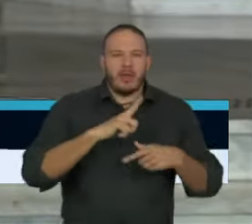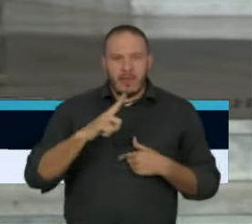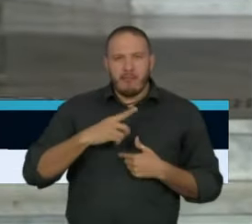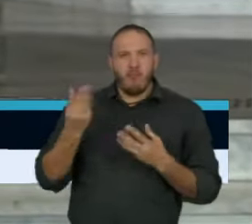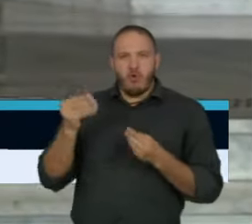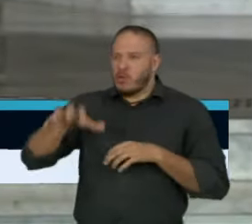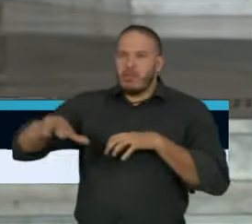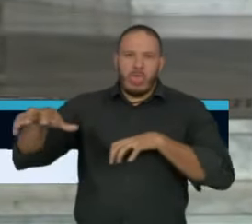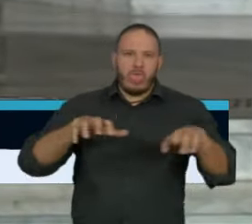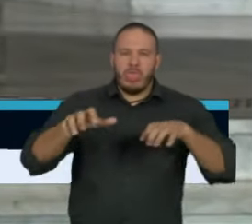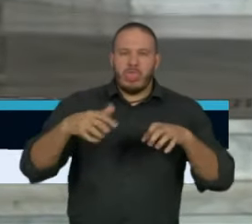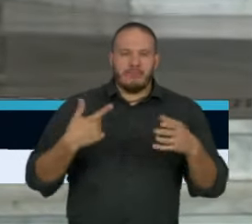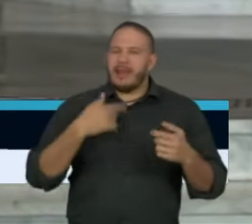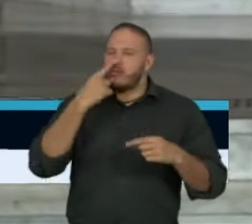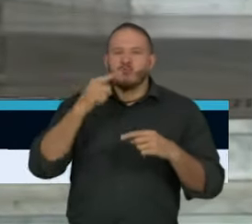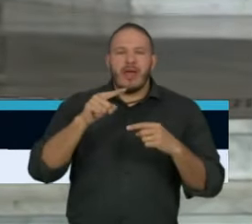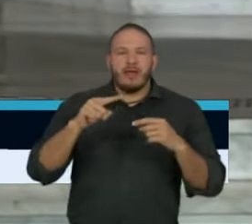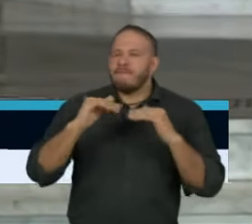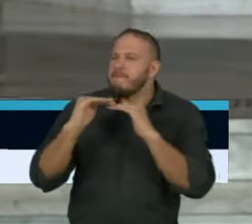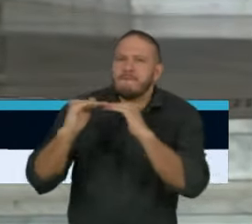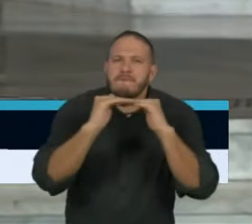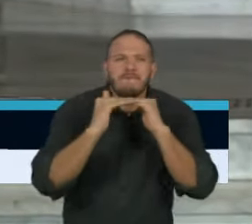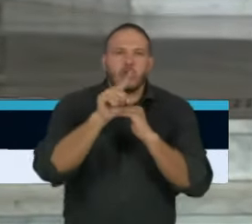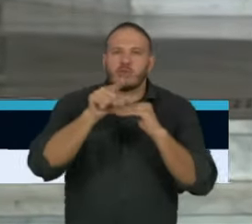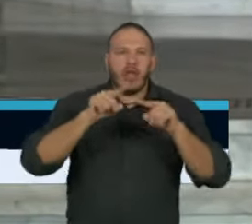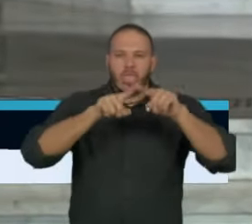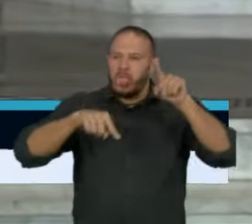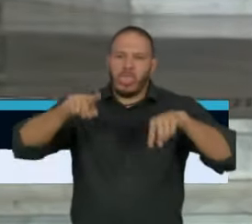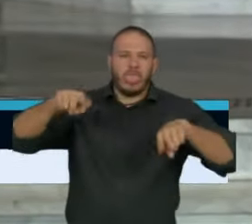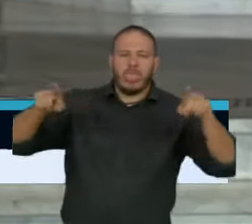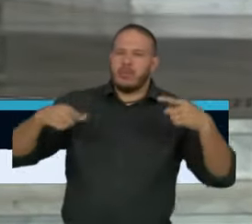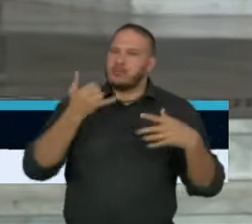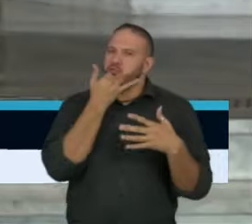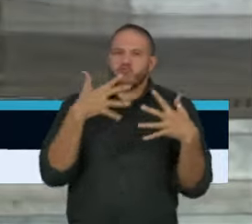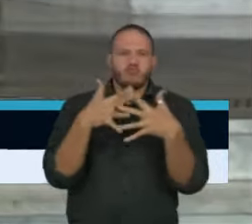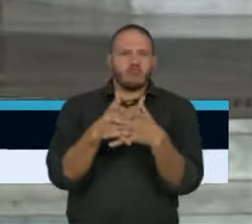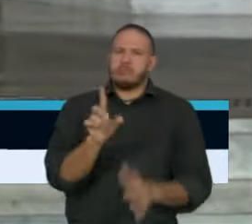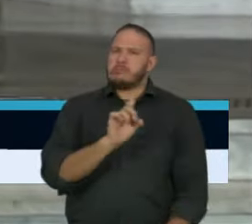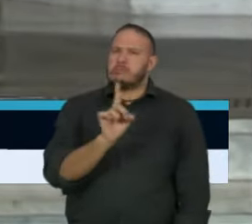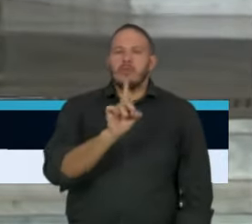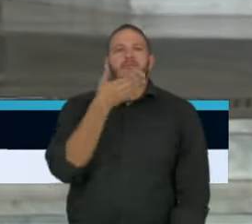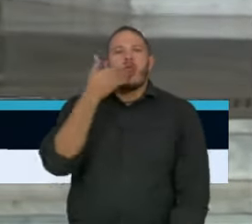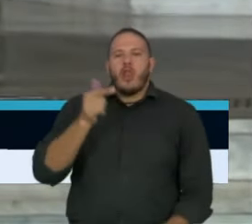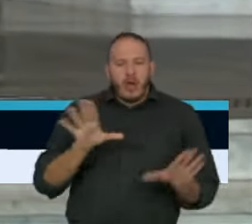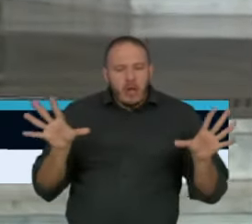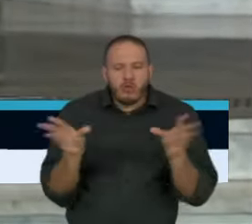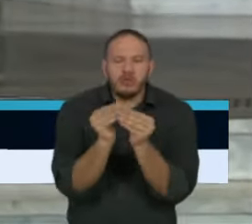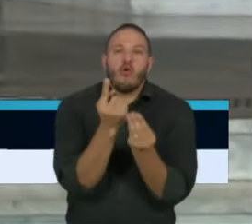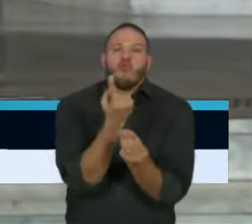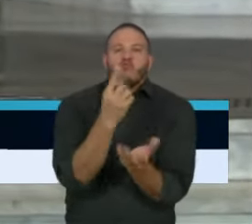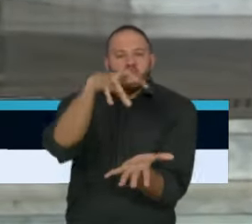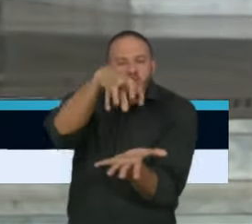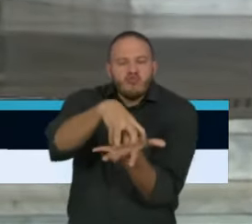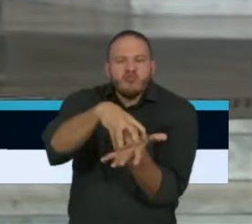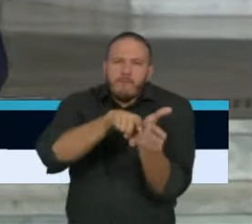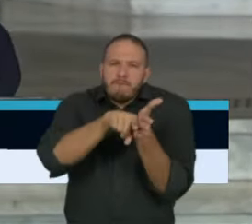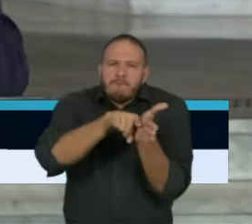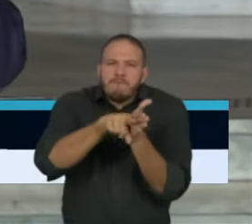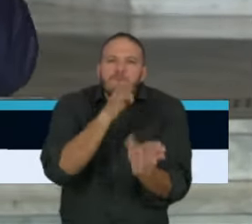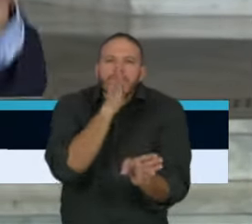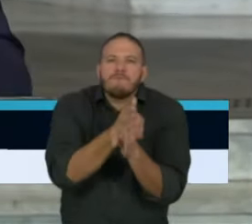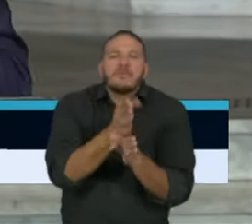iniciativas descoordenadas. Então, nós precisamos reunir isso numa única base de dados e usar o recurso para isso,